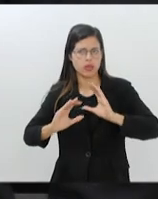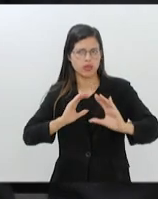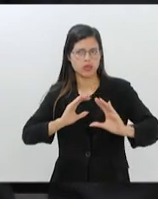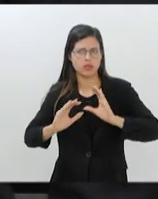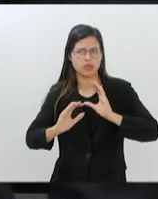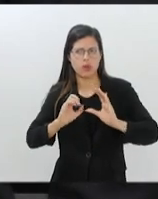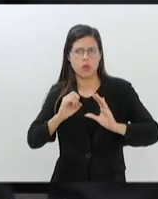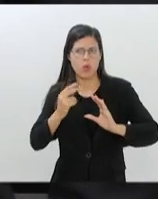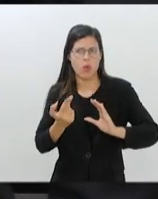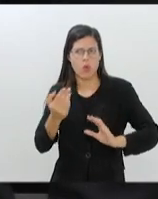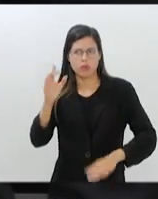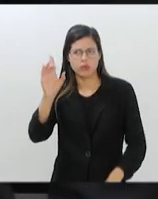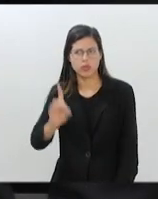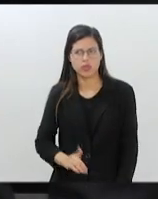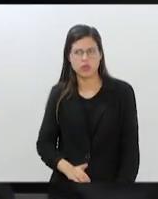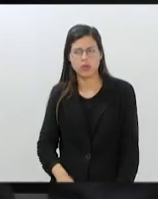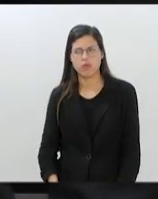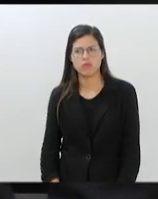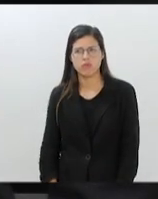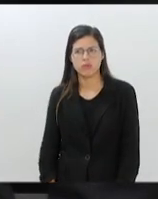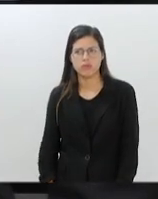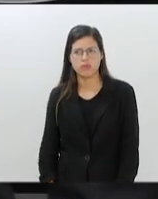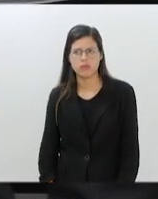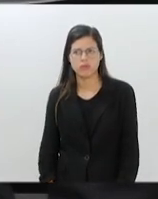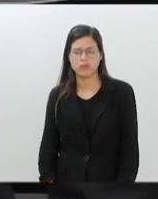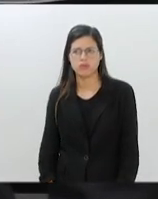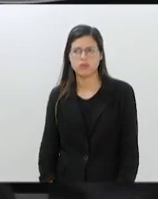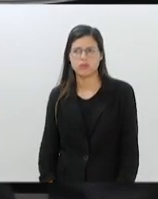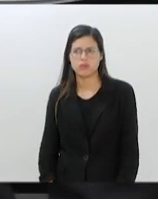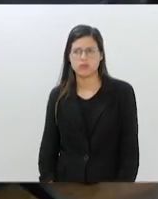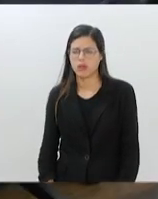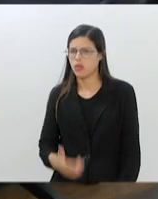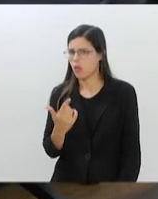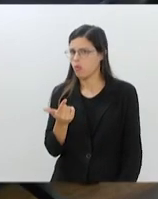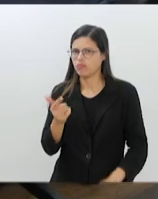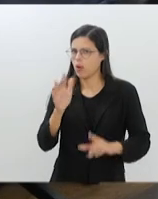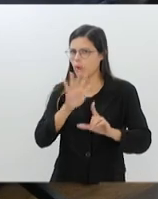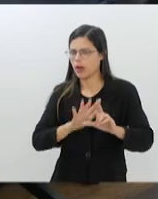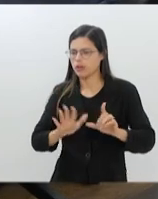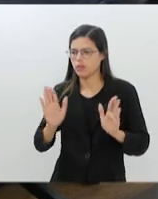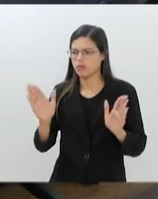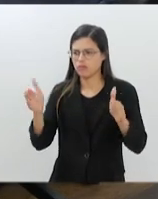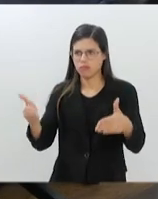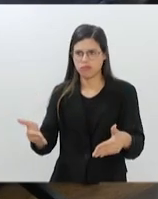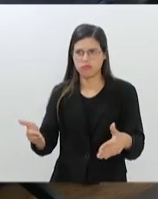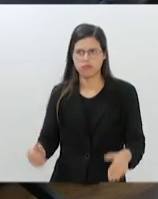ou via direção via comunicação não existe um canal específico